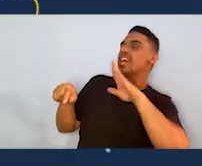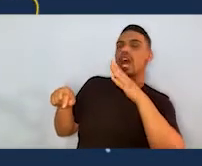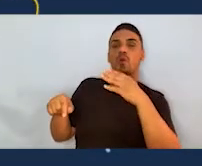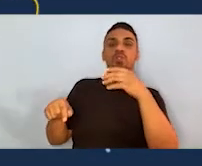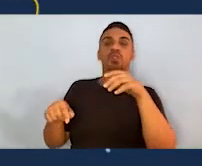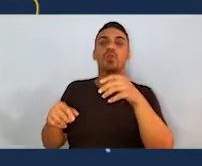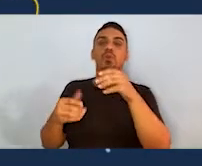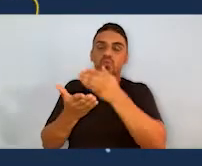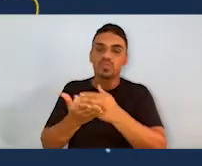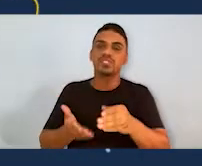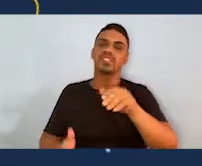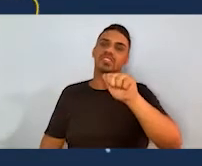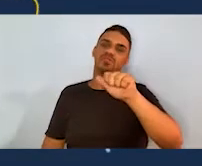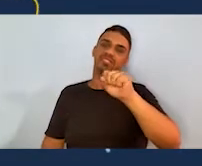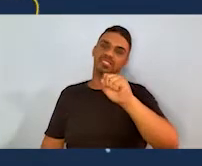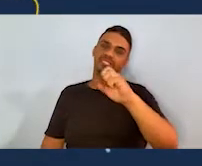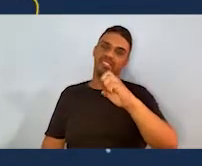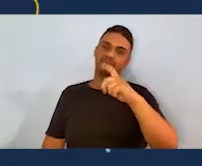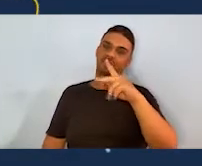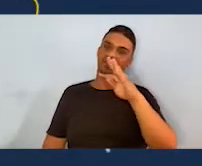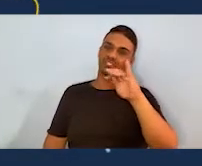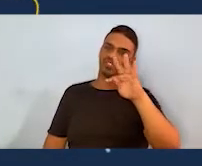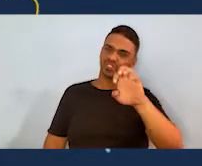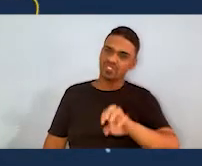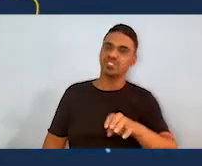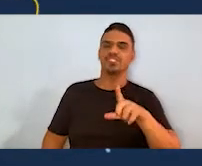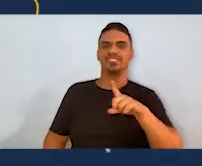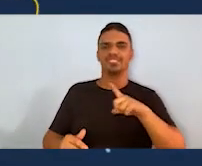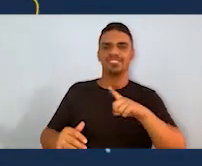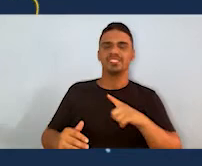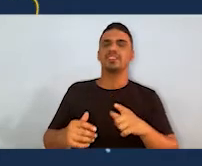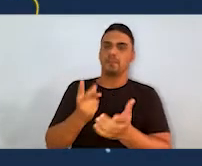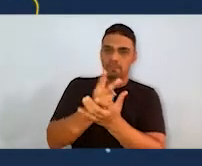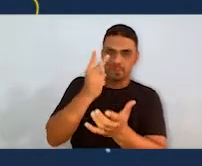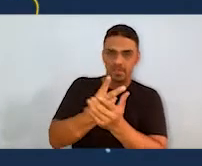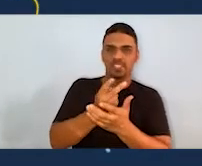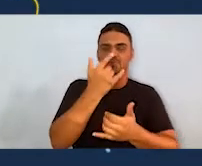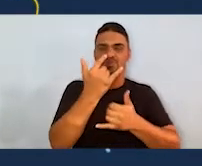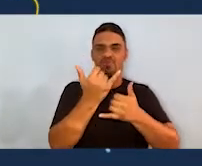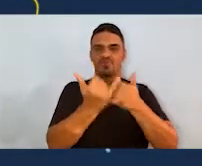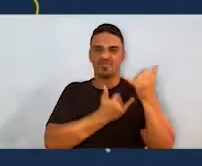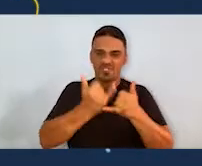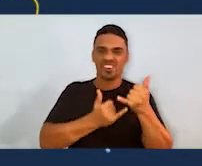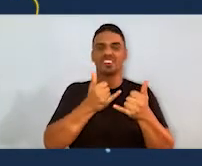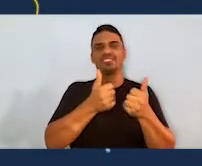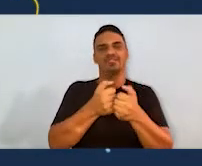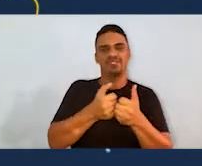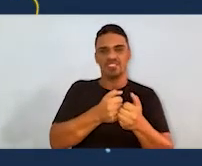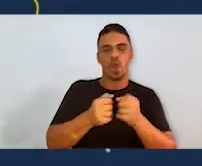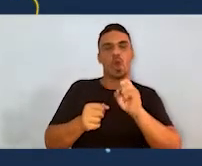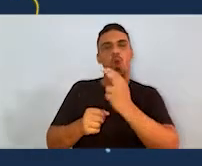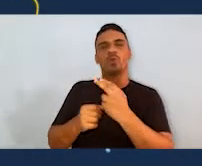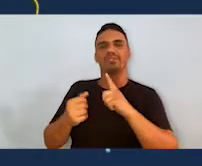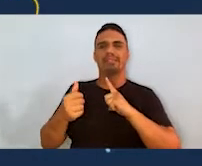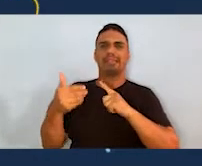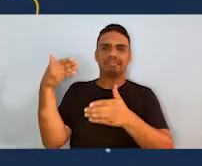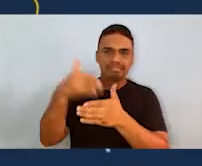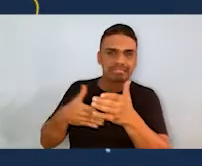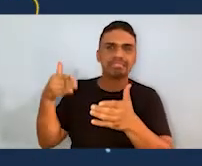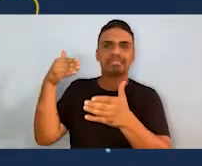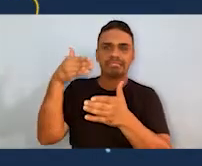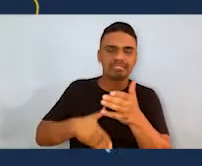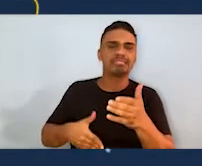bastante restrições, e era um período onde mesmo os games e mesmo tudo tinham restrições pra caramba. Hoje a gente já